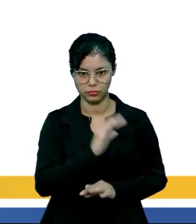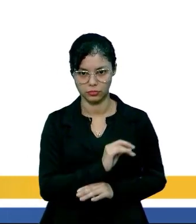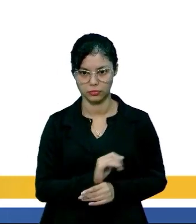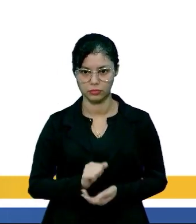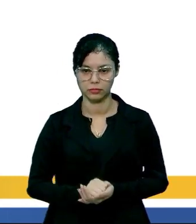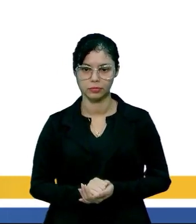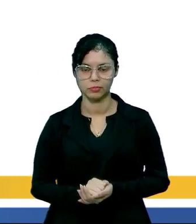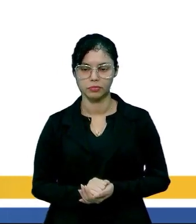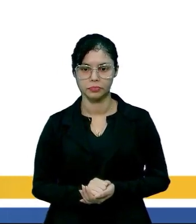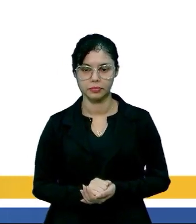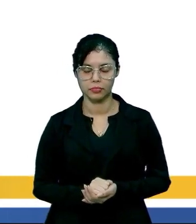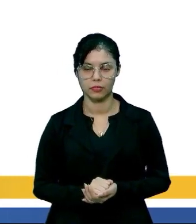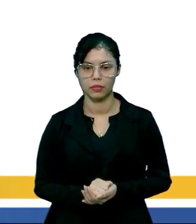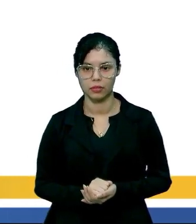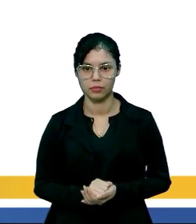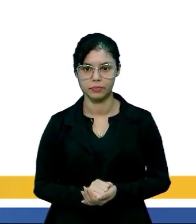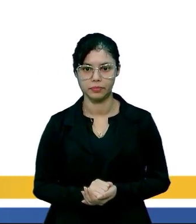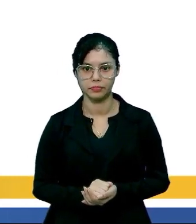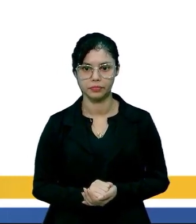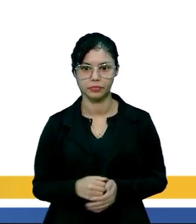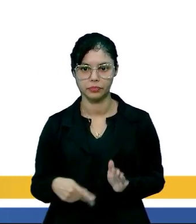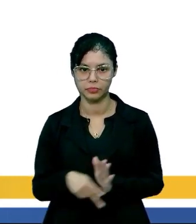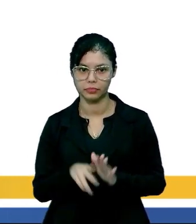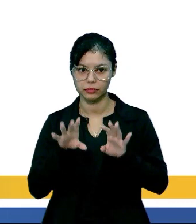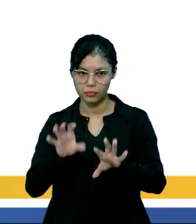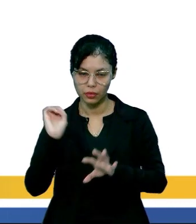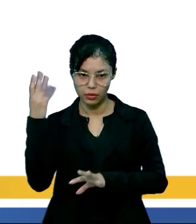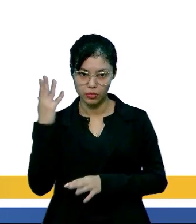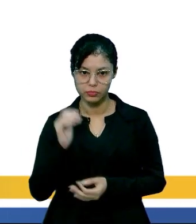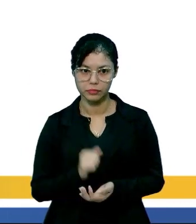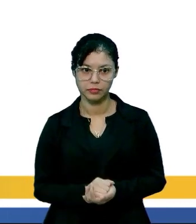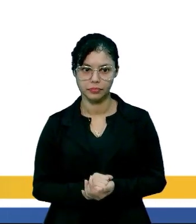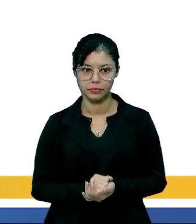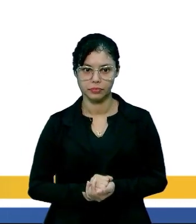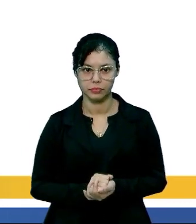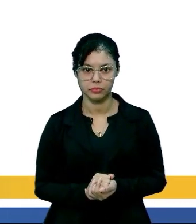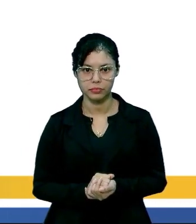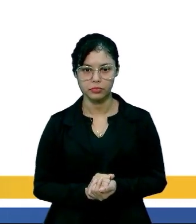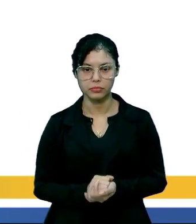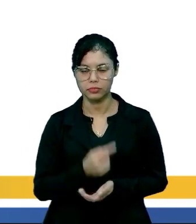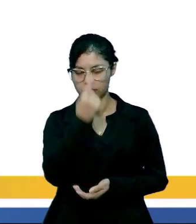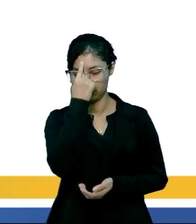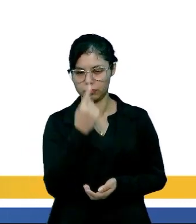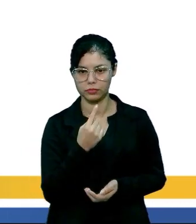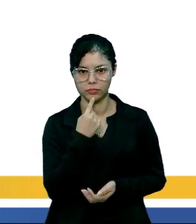equidistantes, tá? No corrimão. Desse modo, ao